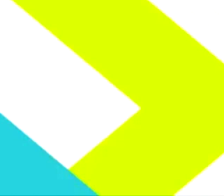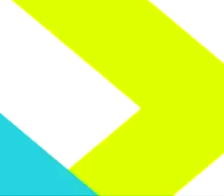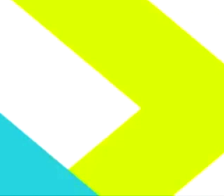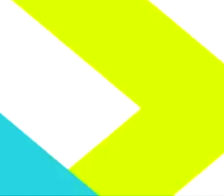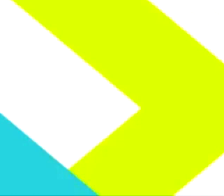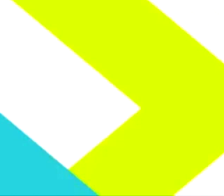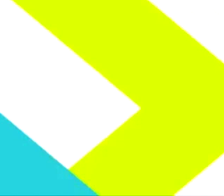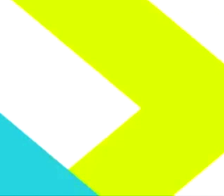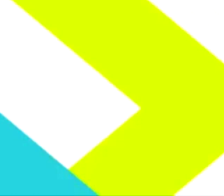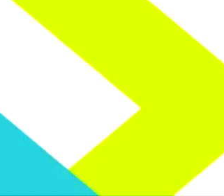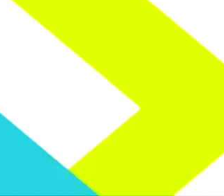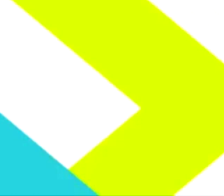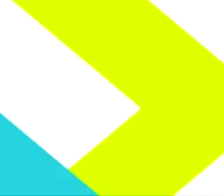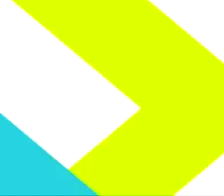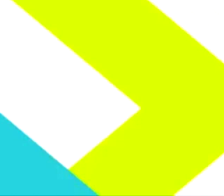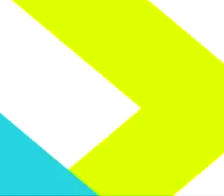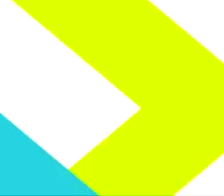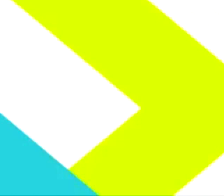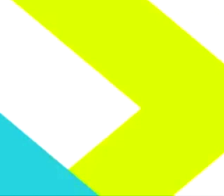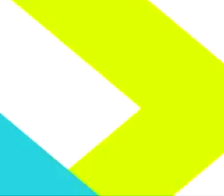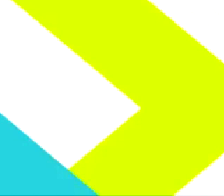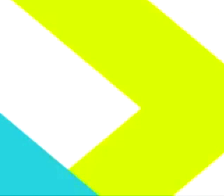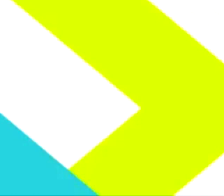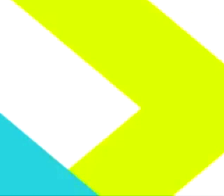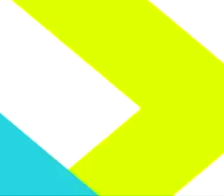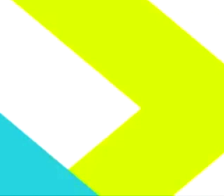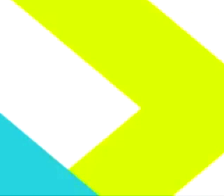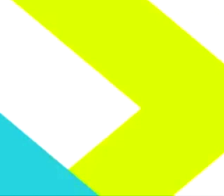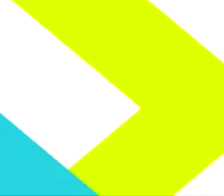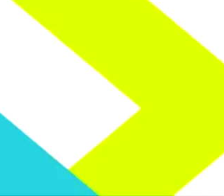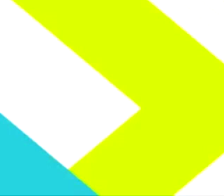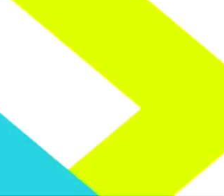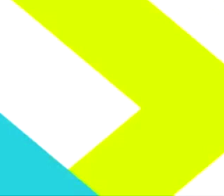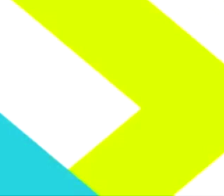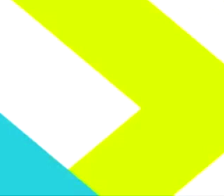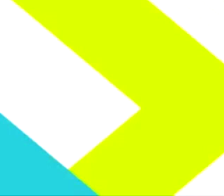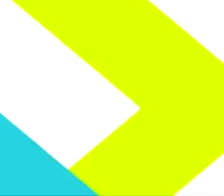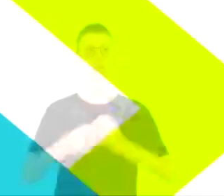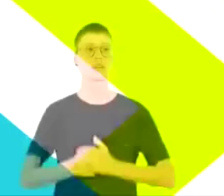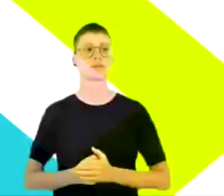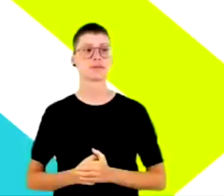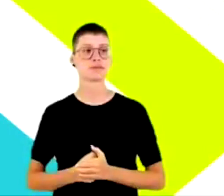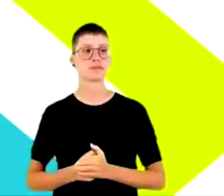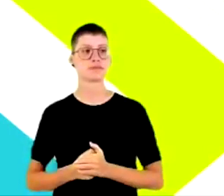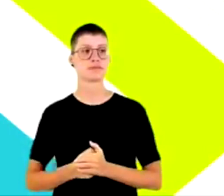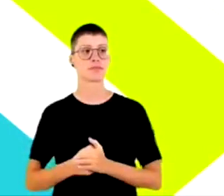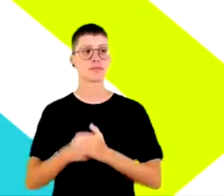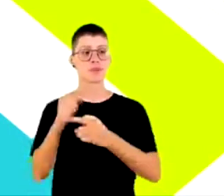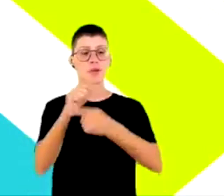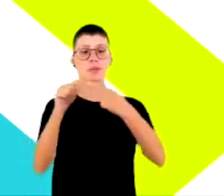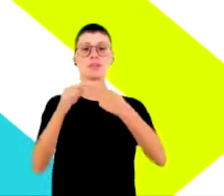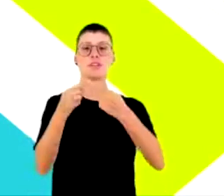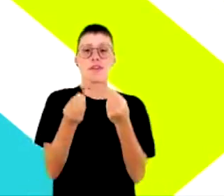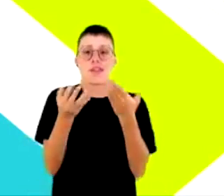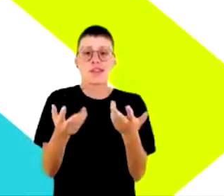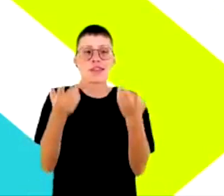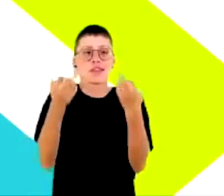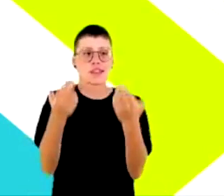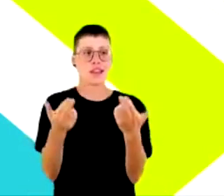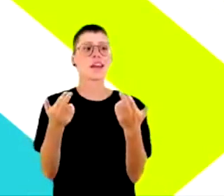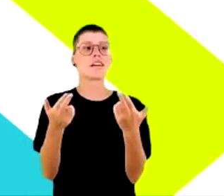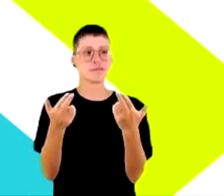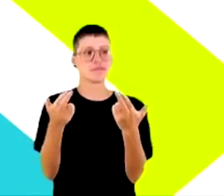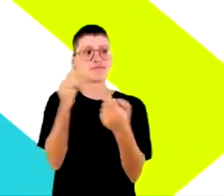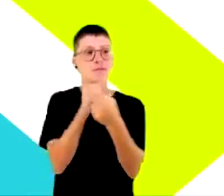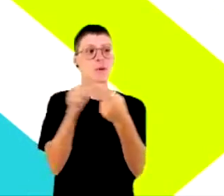Então, neste contexto, a Arable, ela vem justamente para esses